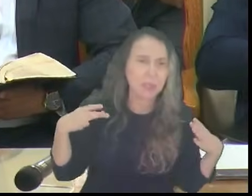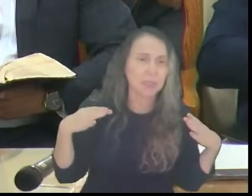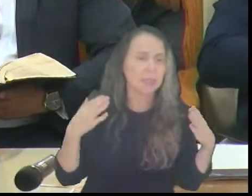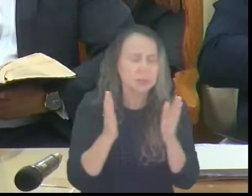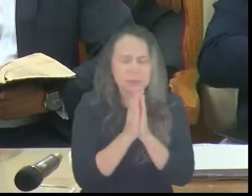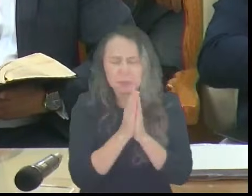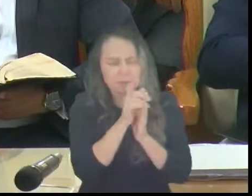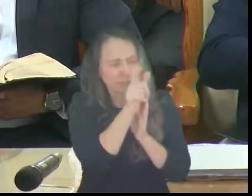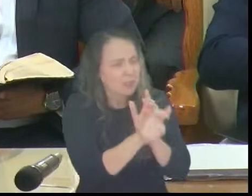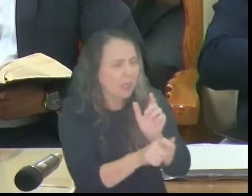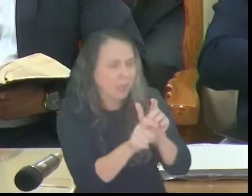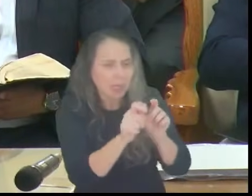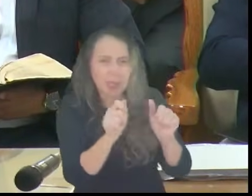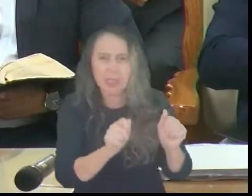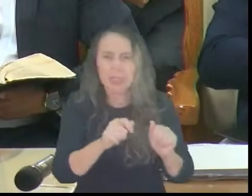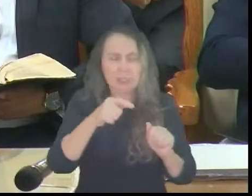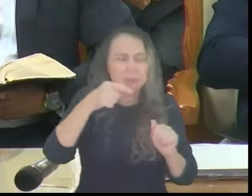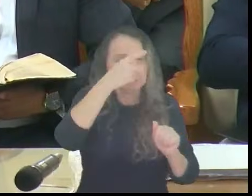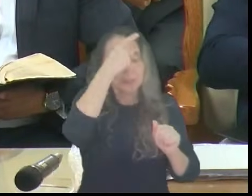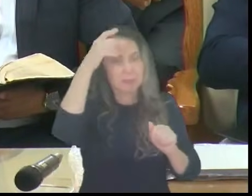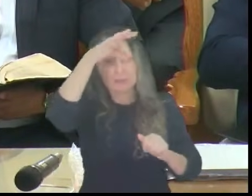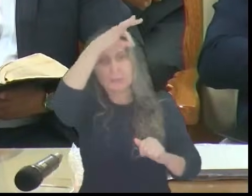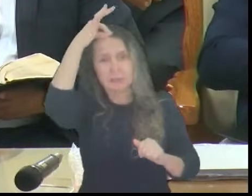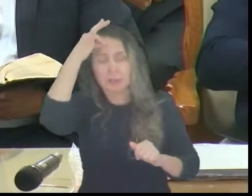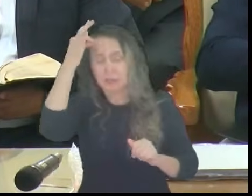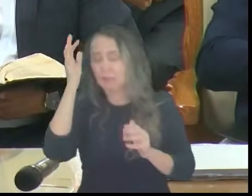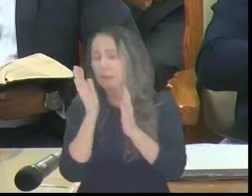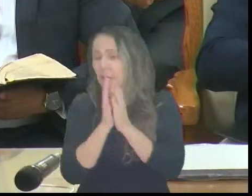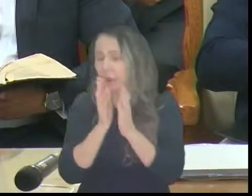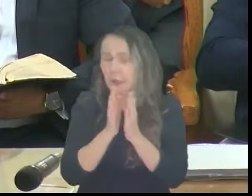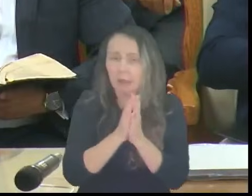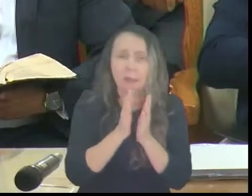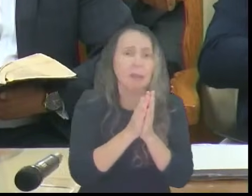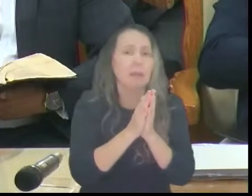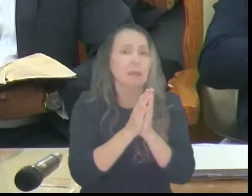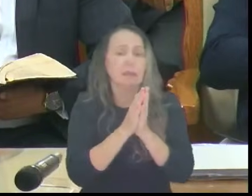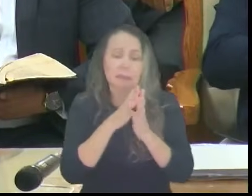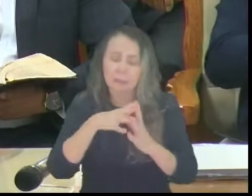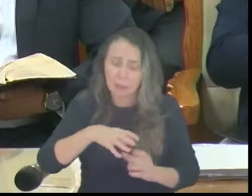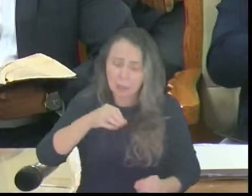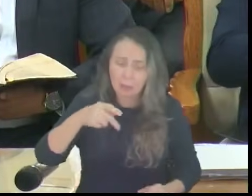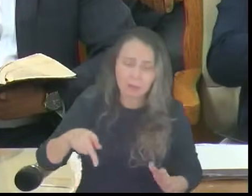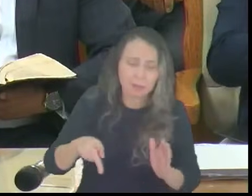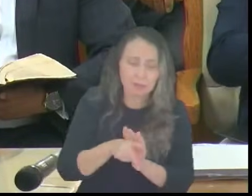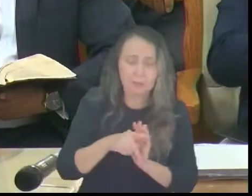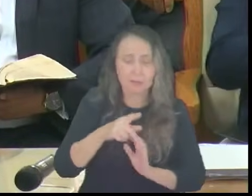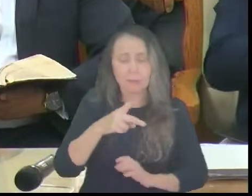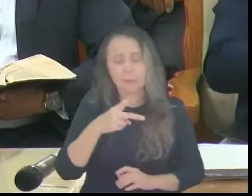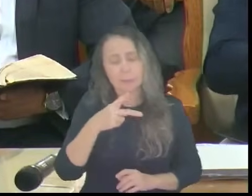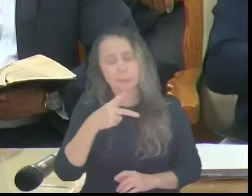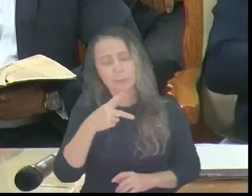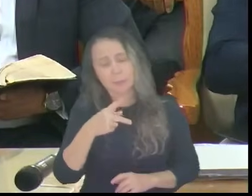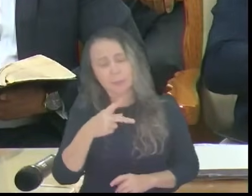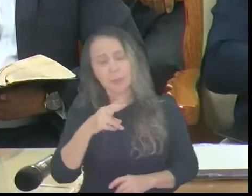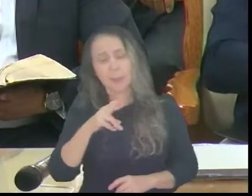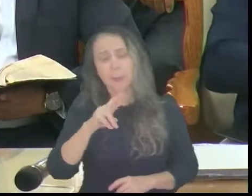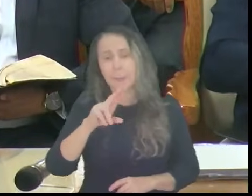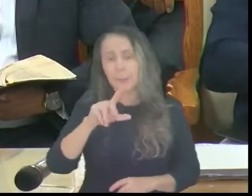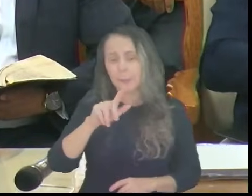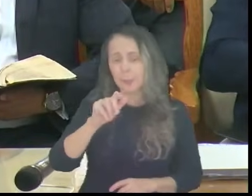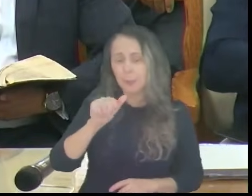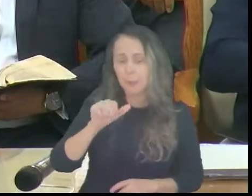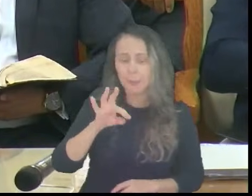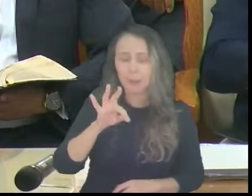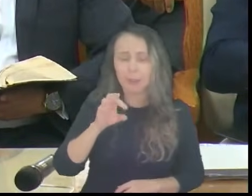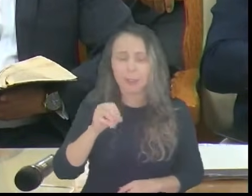santos, não ore aos espíritos. Tem gente que ora para as almas do purgatório. Ora, as almas do purgatório já estão sofrendo.